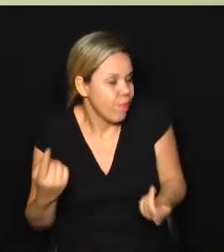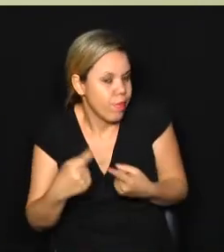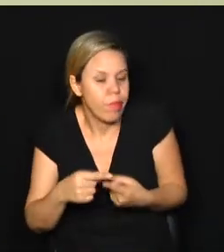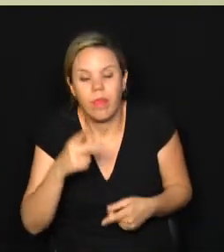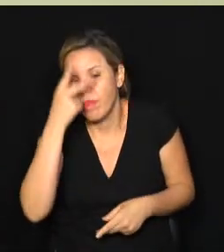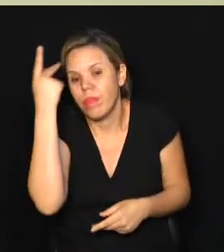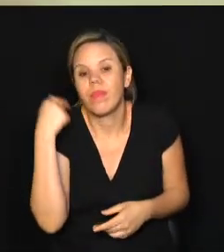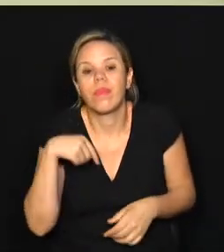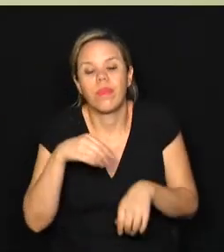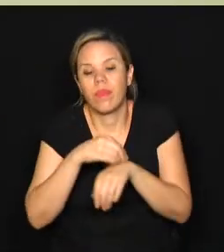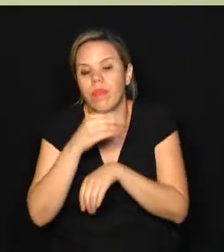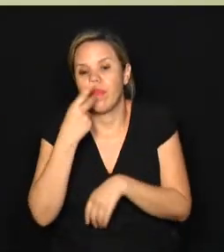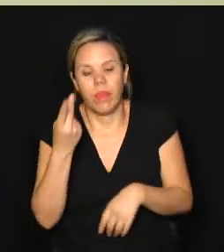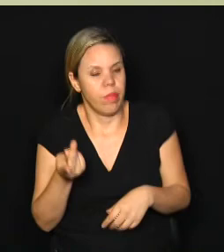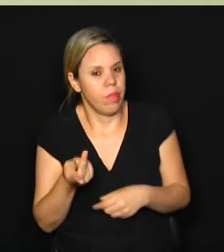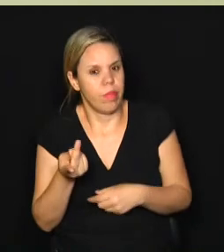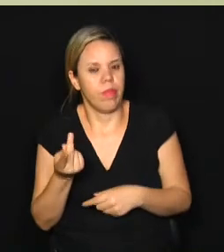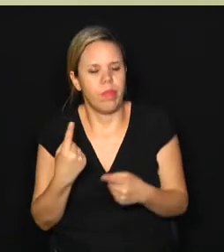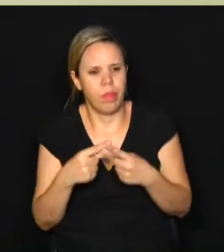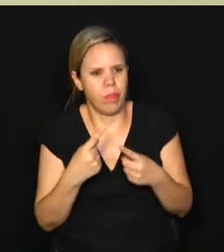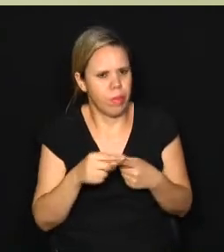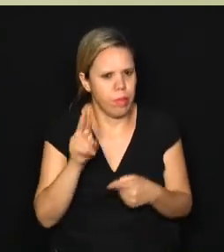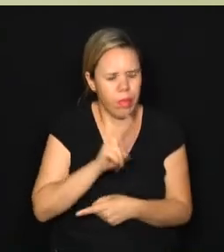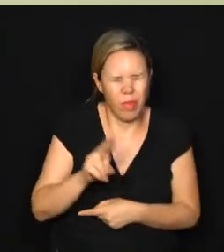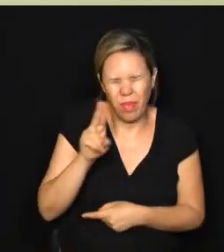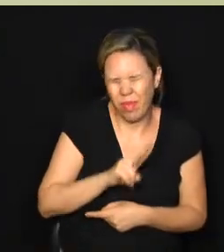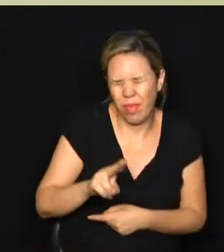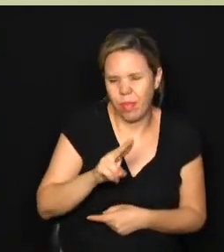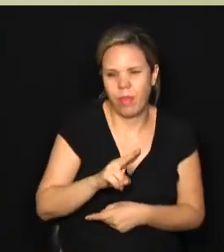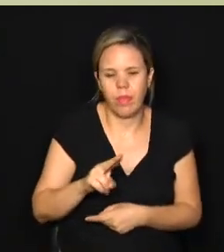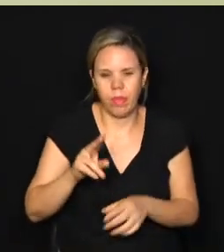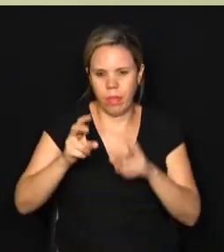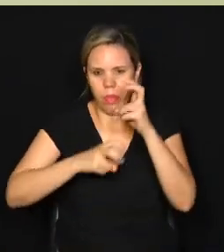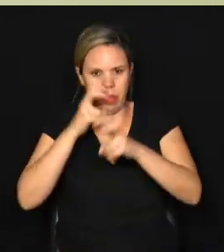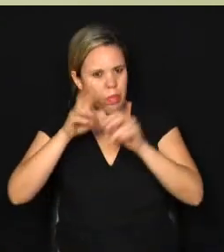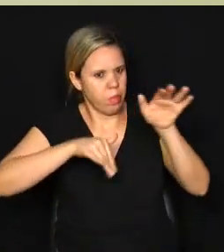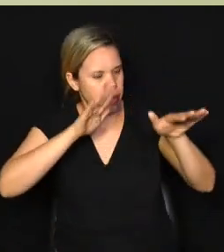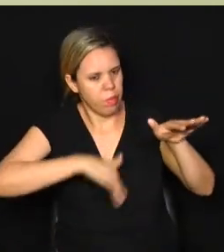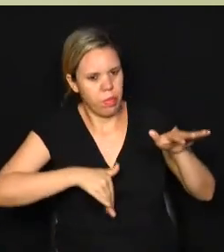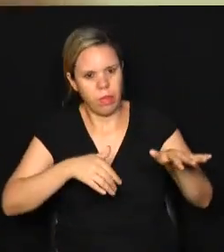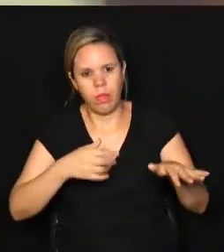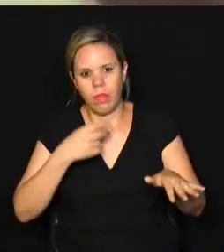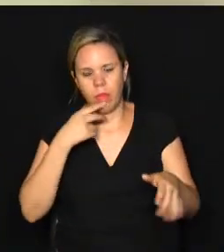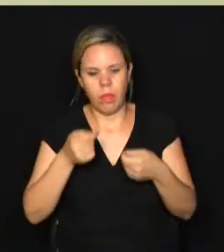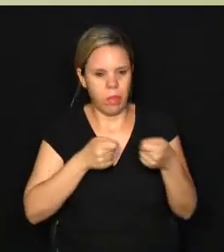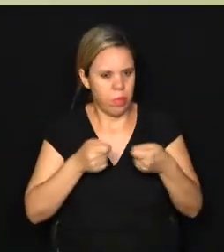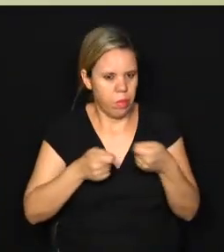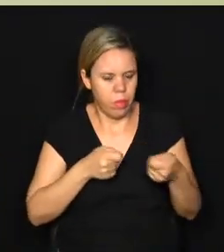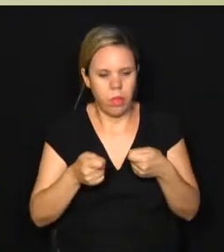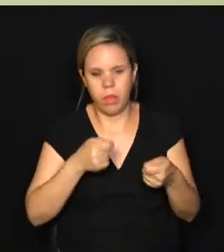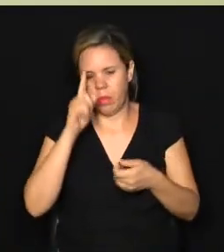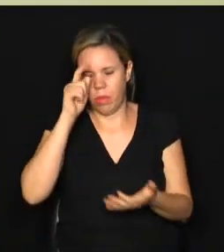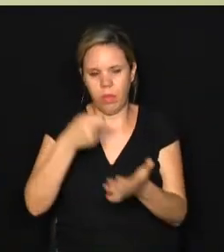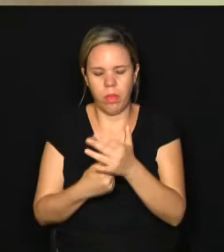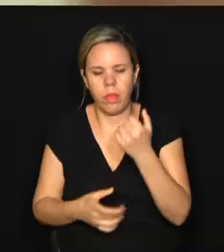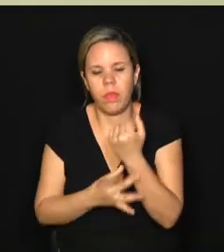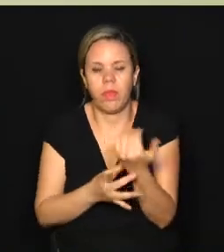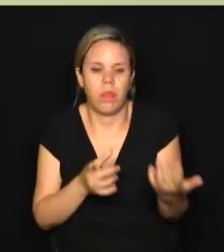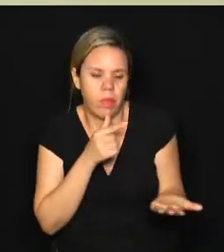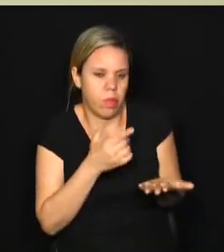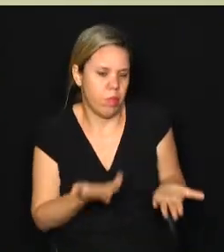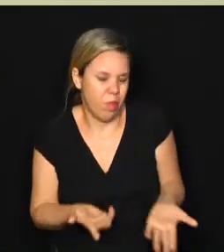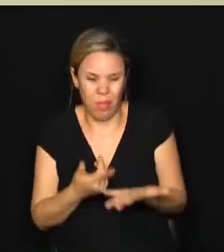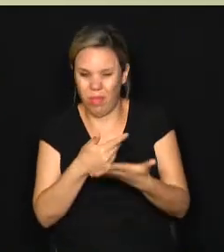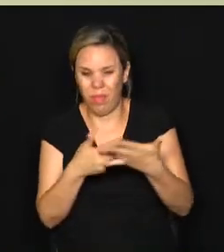trouxe aqui, porque ela vai ser utilizada para clube náutico, para poder conter inundação, para garantir segurança hídrica. Então, são